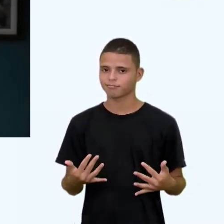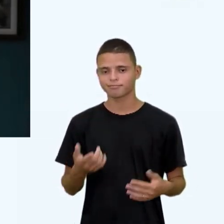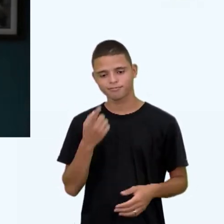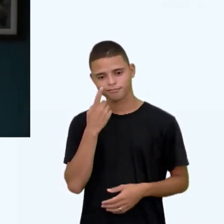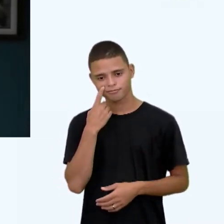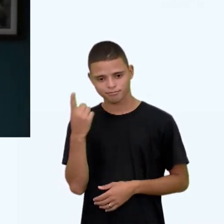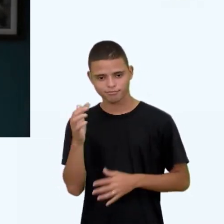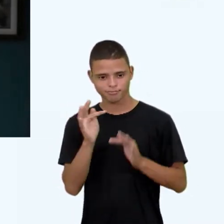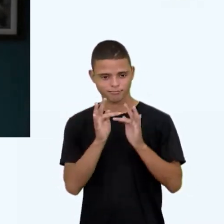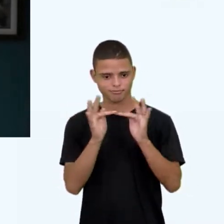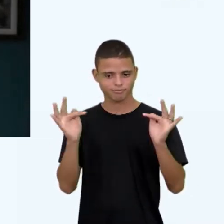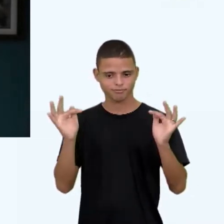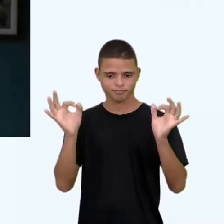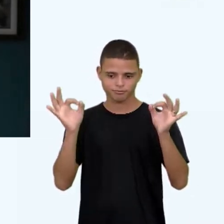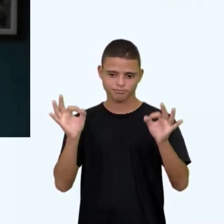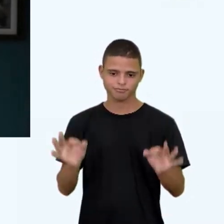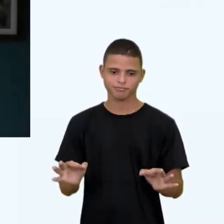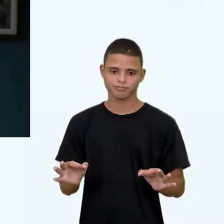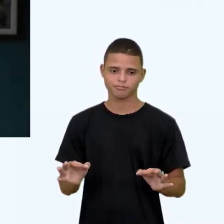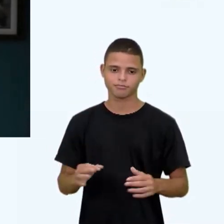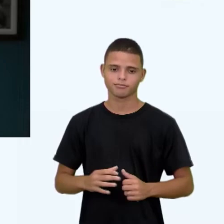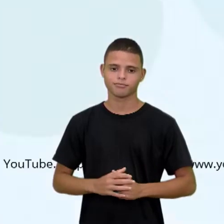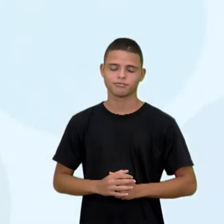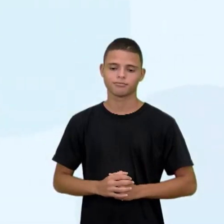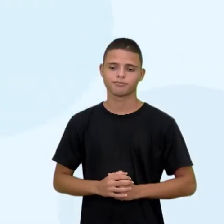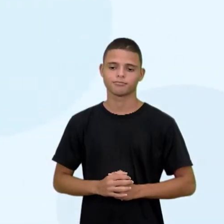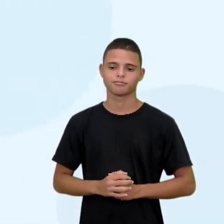como a frase está correta?